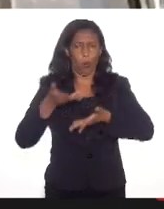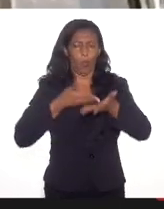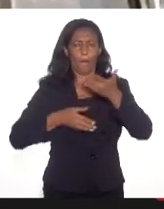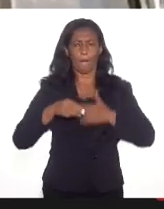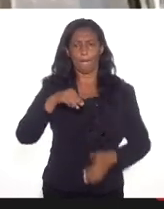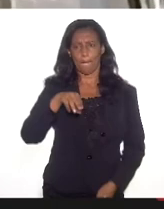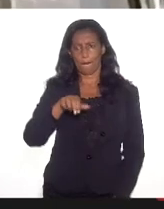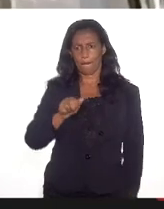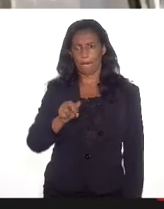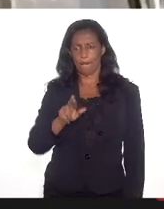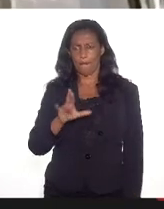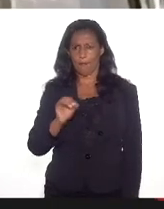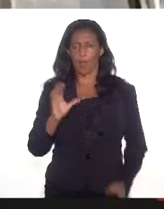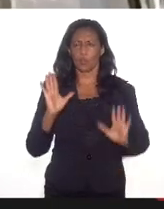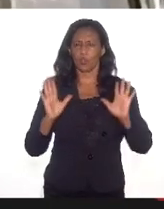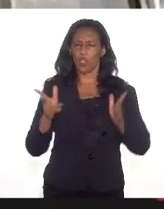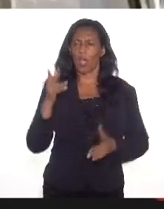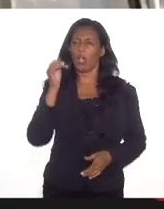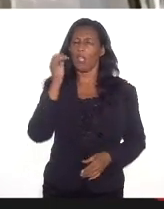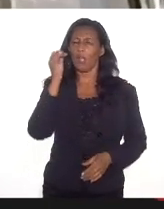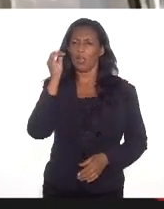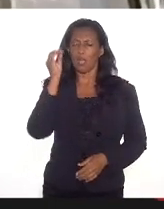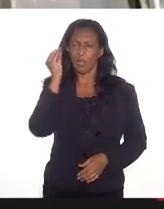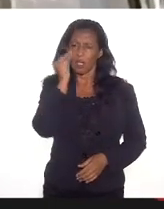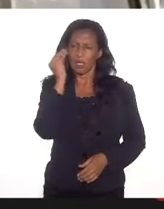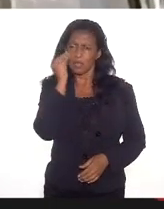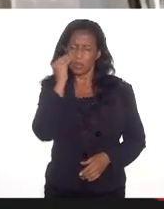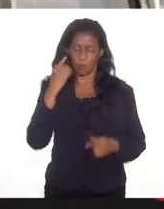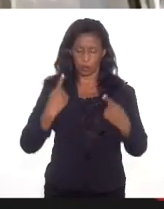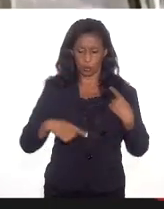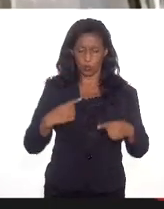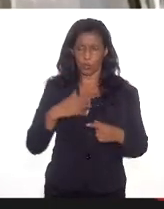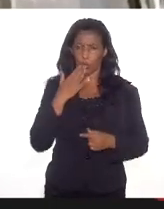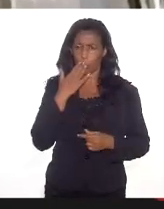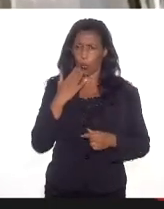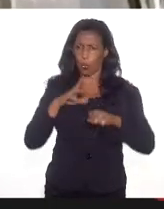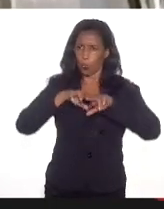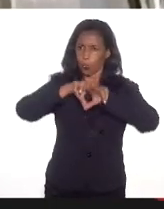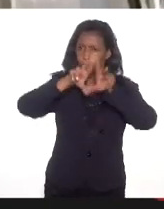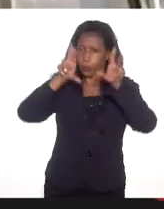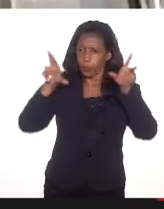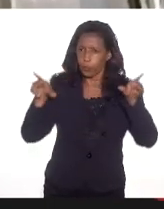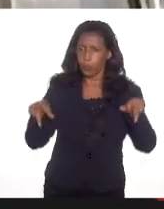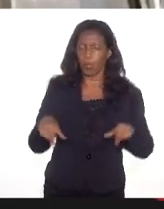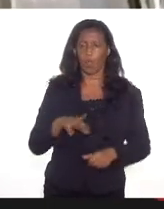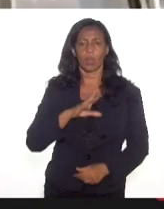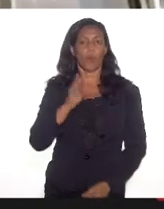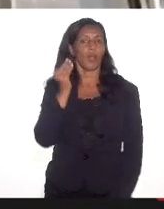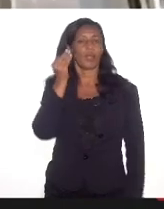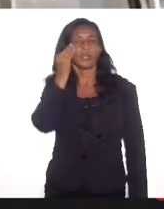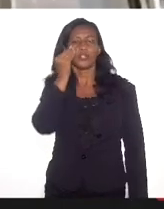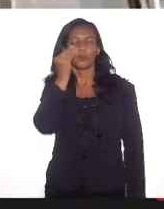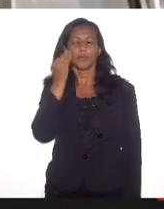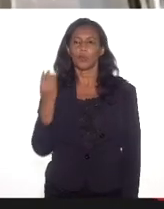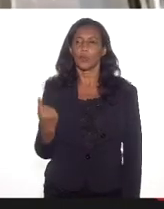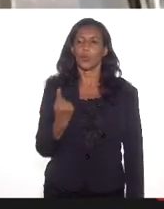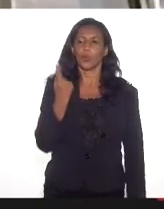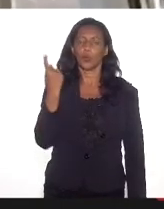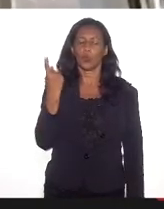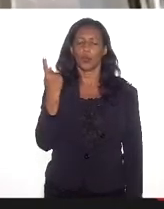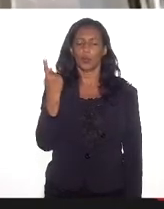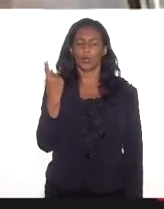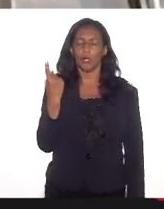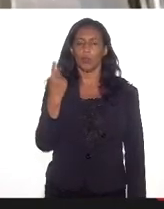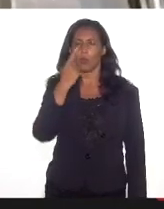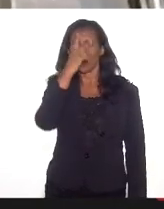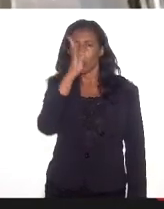exemplo sobre políticas desse tipo elas não são políticas de experiências únicas o Brasil já